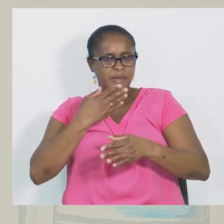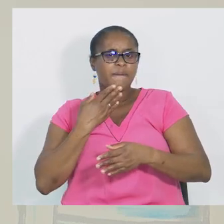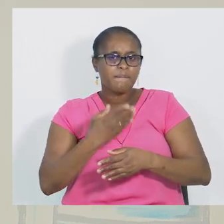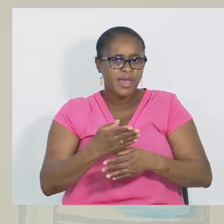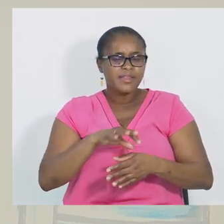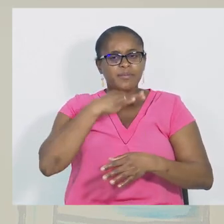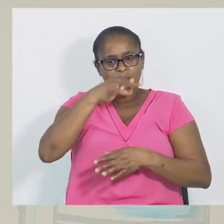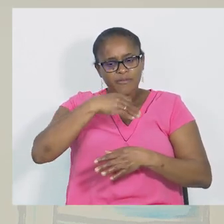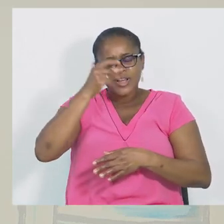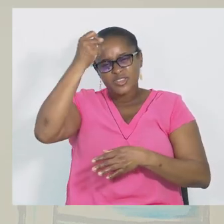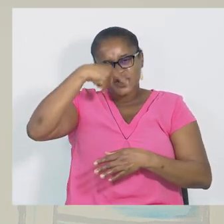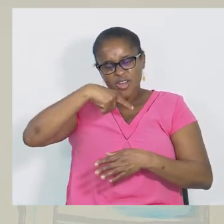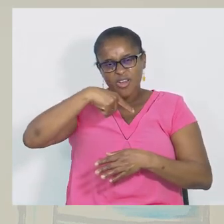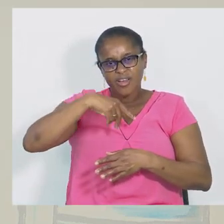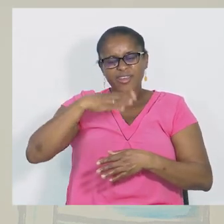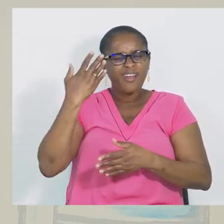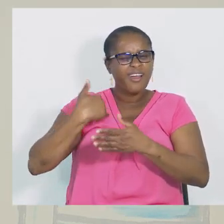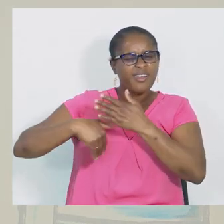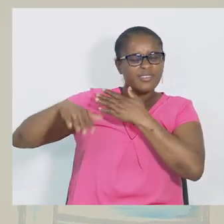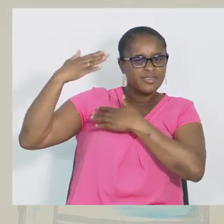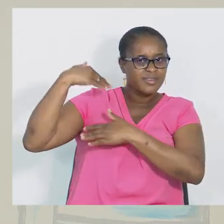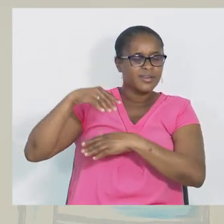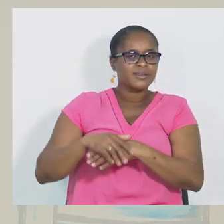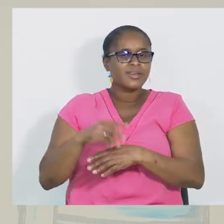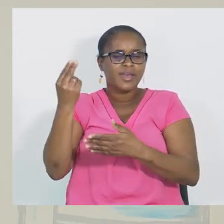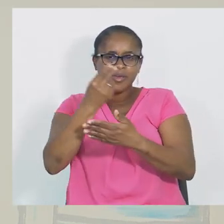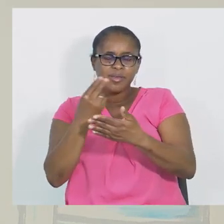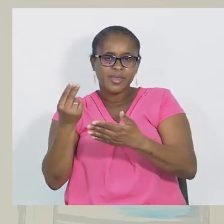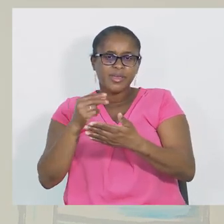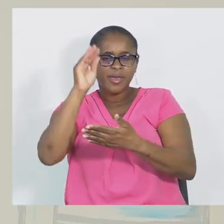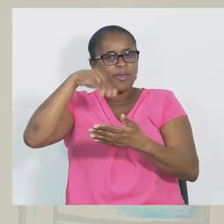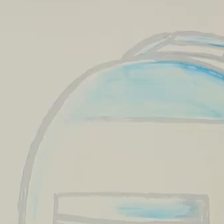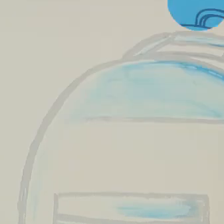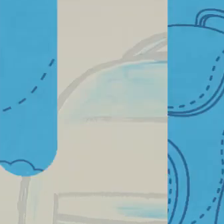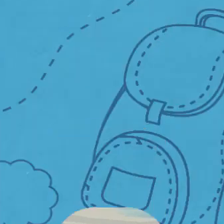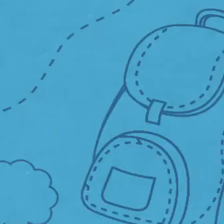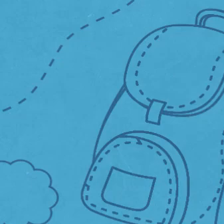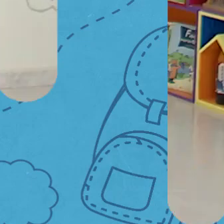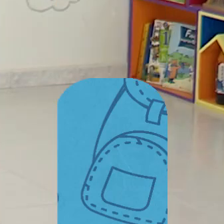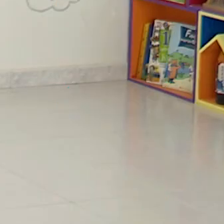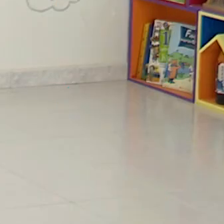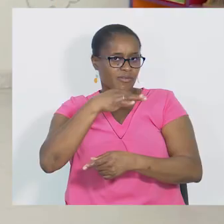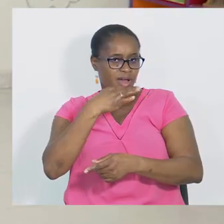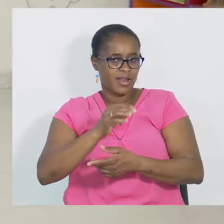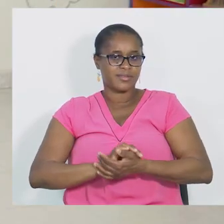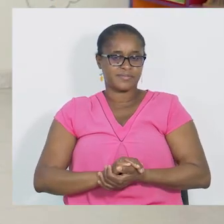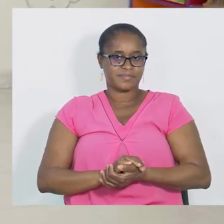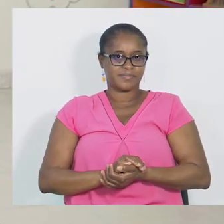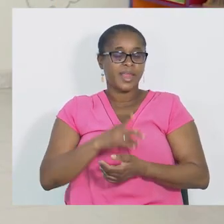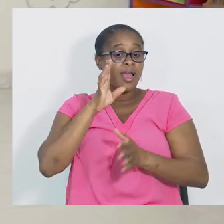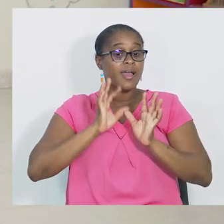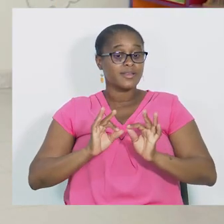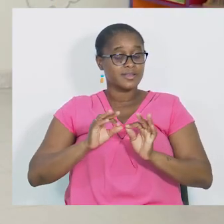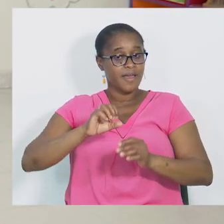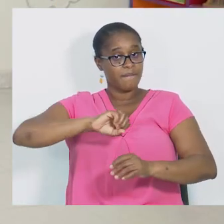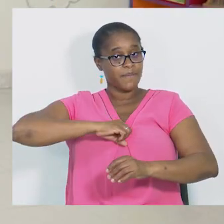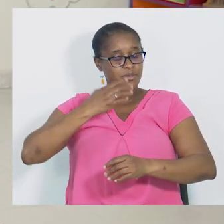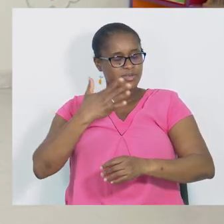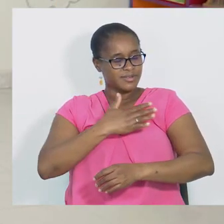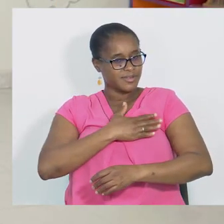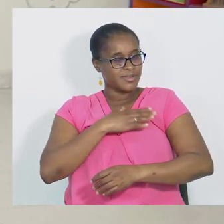exatamente no vosso manual do terceiro ano. O que é que vocês vão fazer? Vamos ler o que é que vocês vão fazer? Vamos lá.